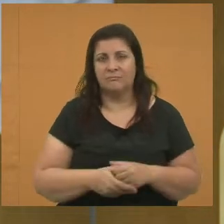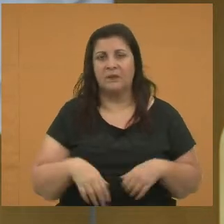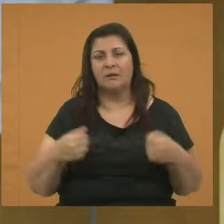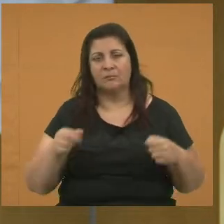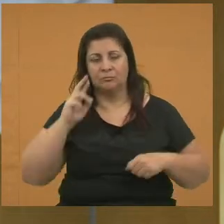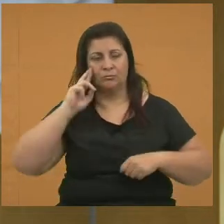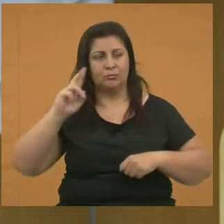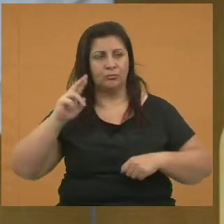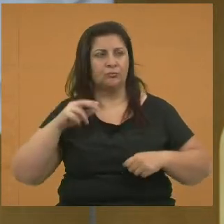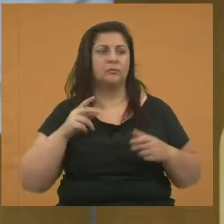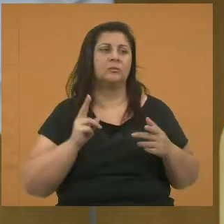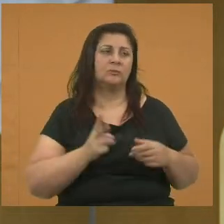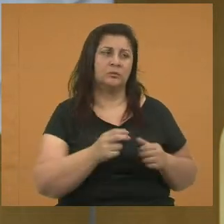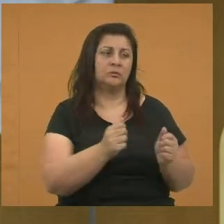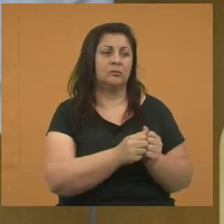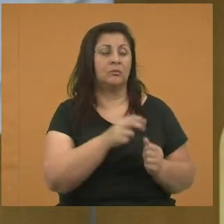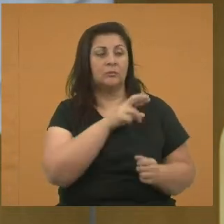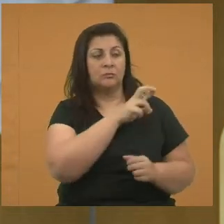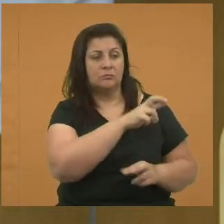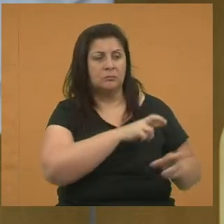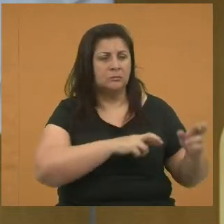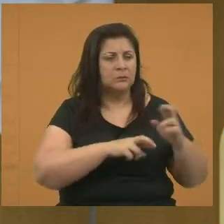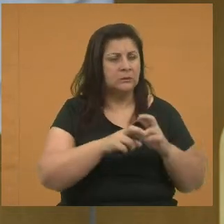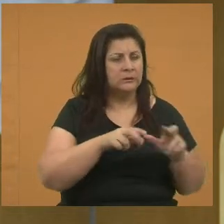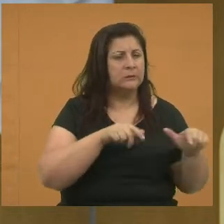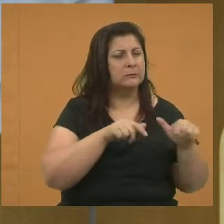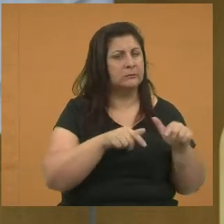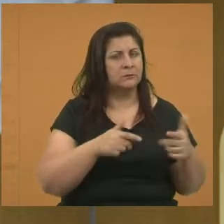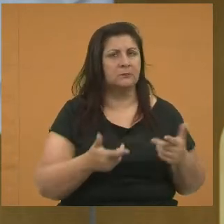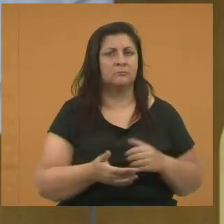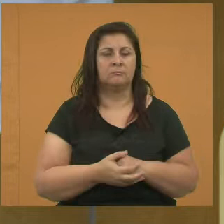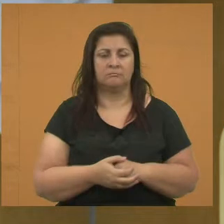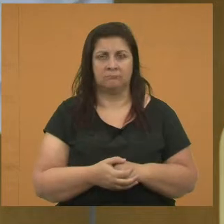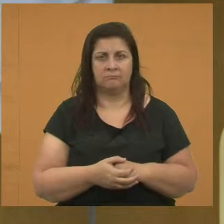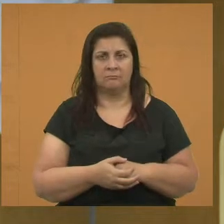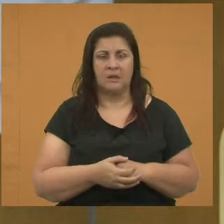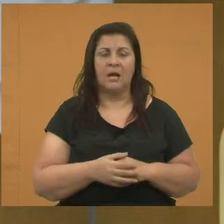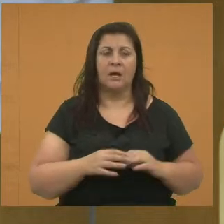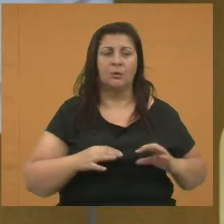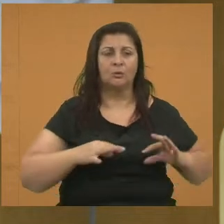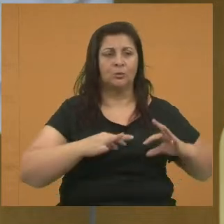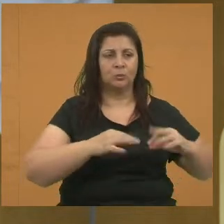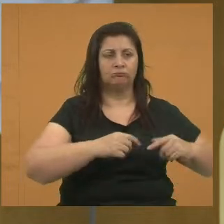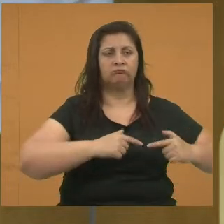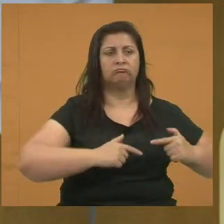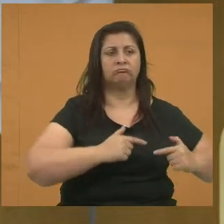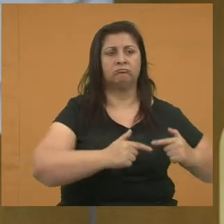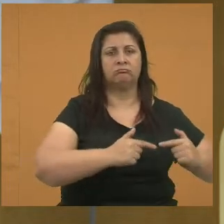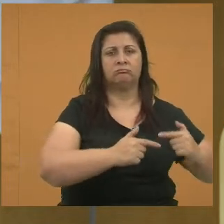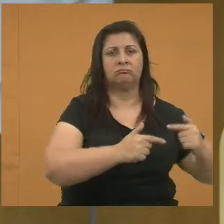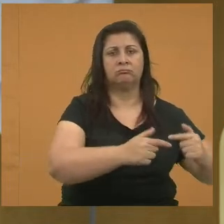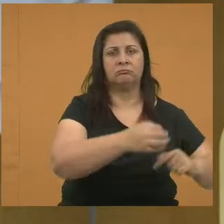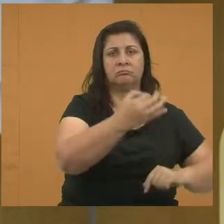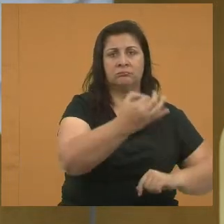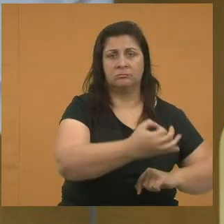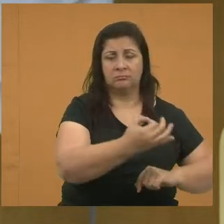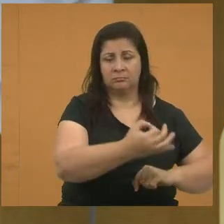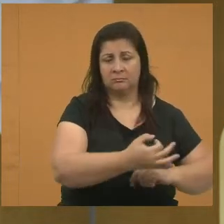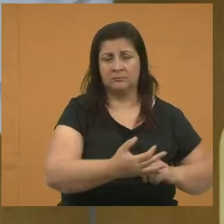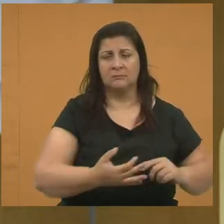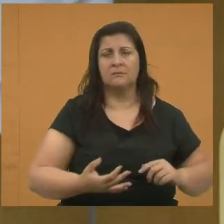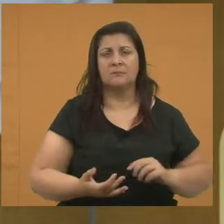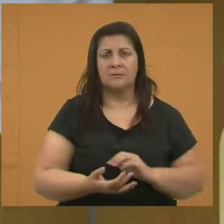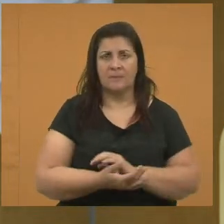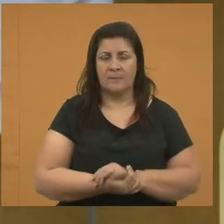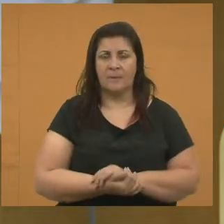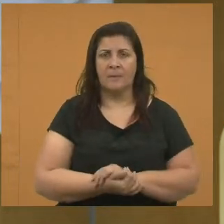tem que estar ali por perto, ali, observando, vigiando, para que as coisas caminhem, né? num